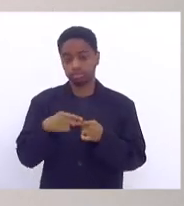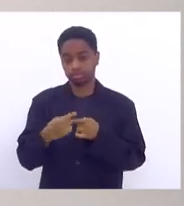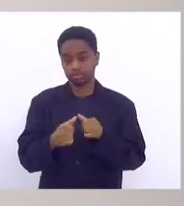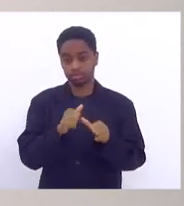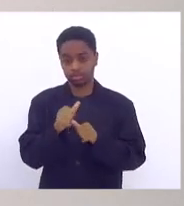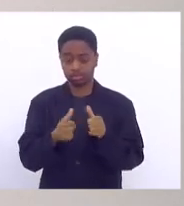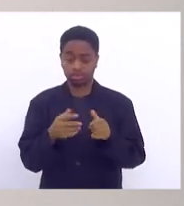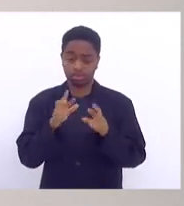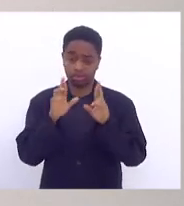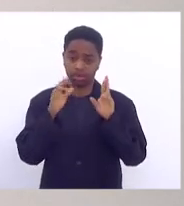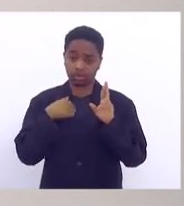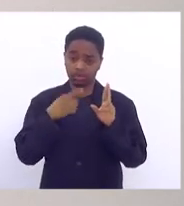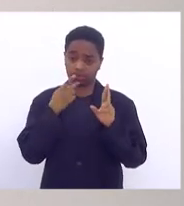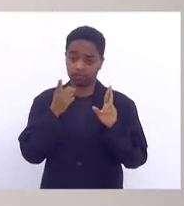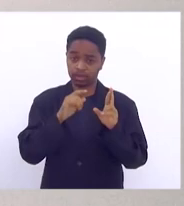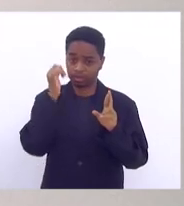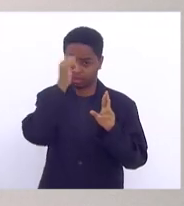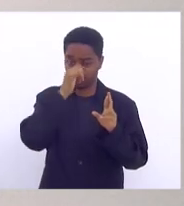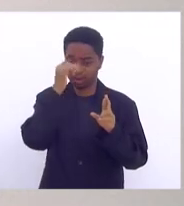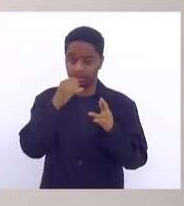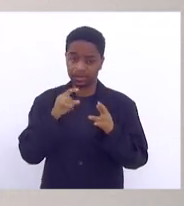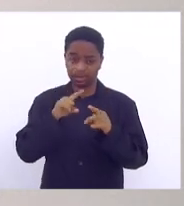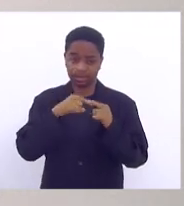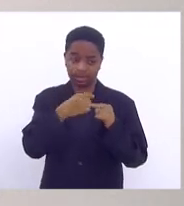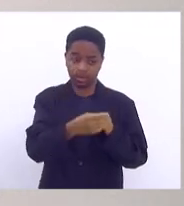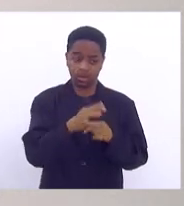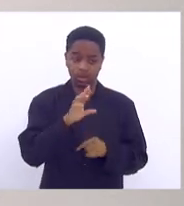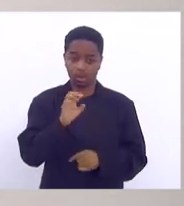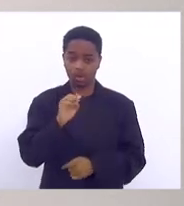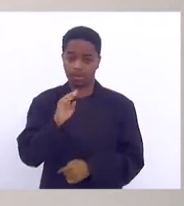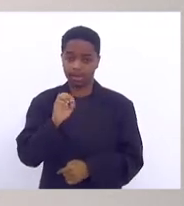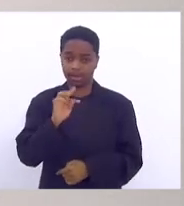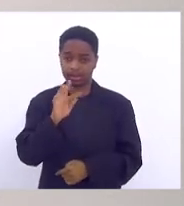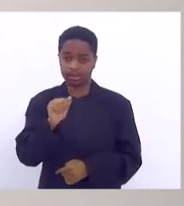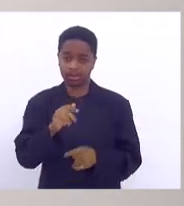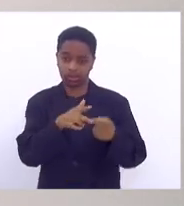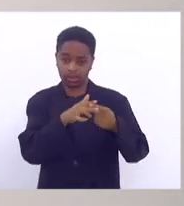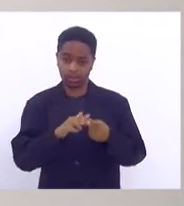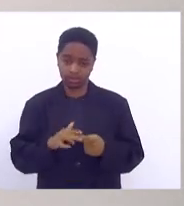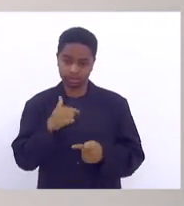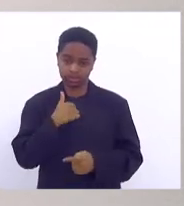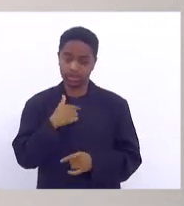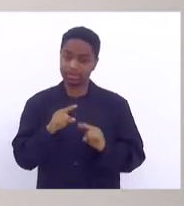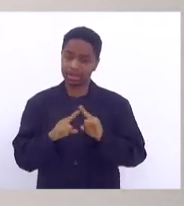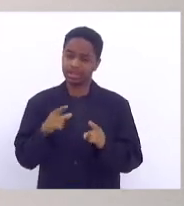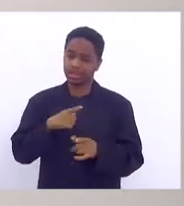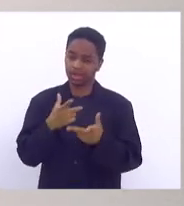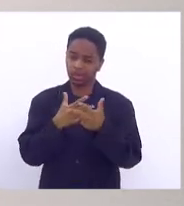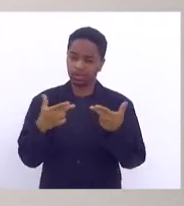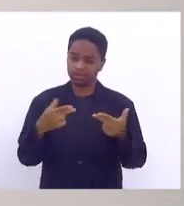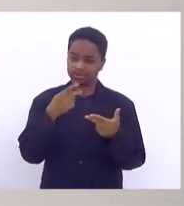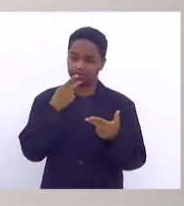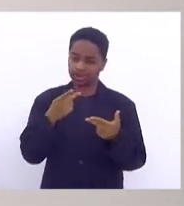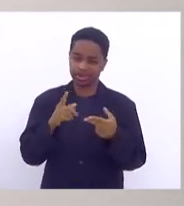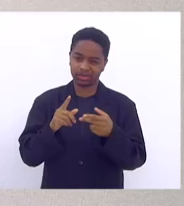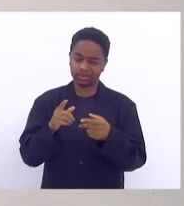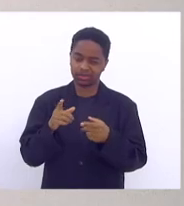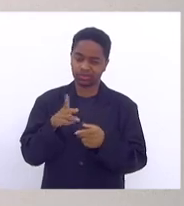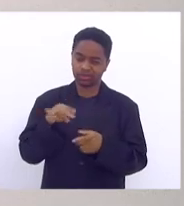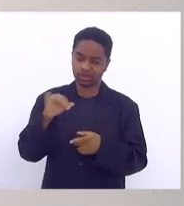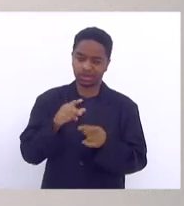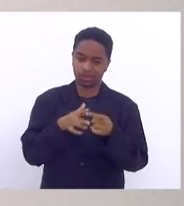não tá falando bobagem para depois da Dra Roberta não me corrigir aqui na ela tem tanta coisa para falar que ela não vai entrar nesse nessa